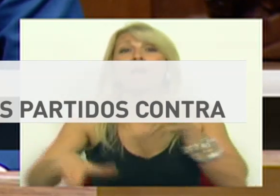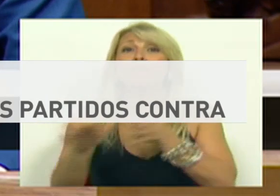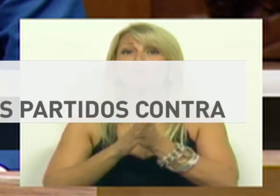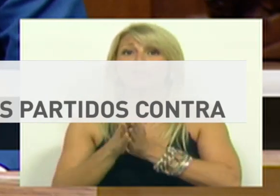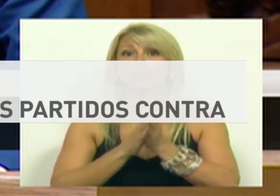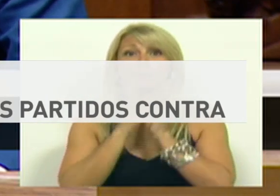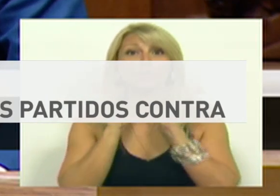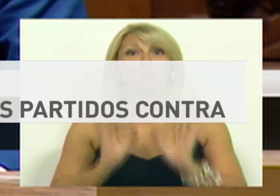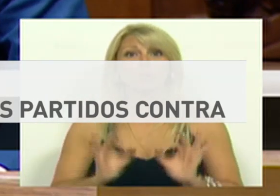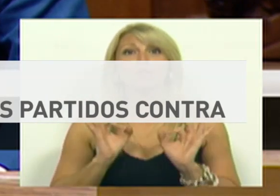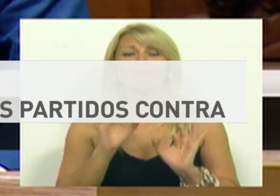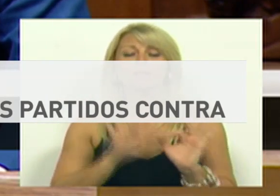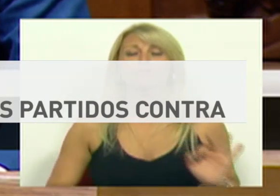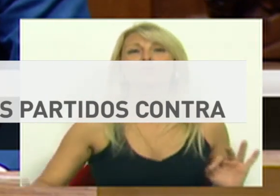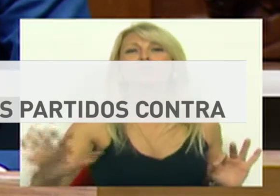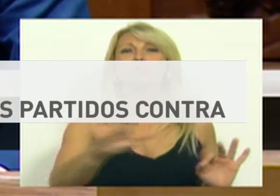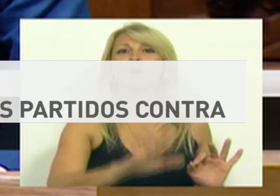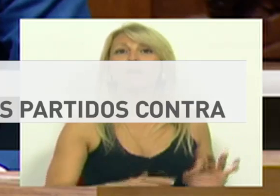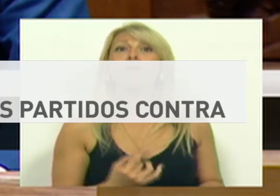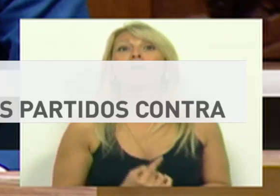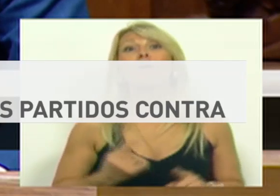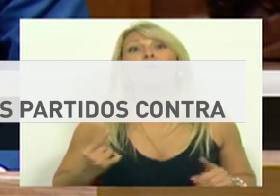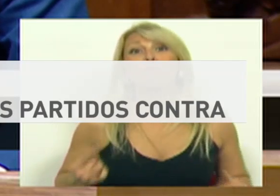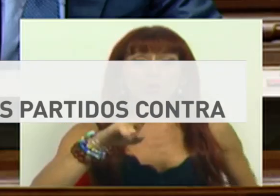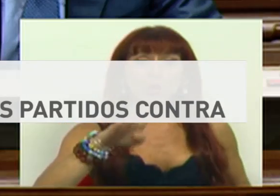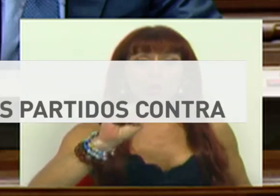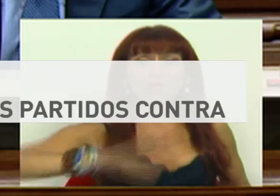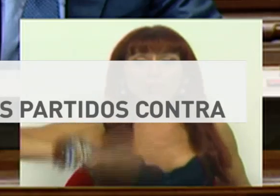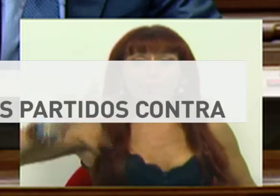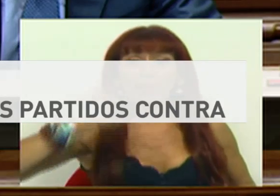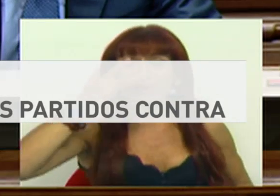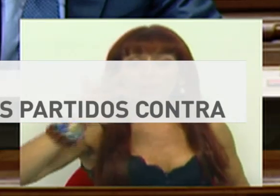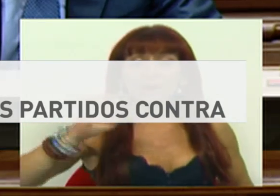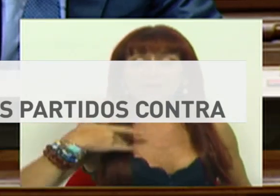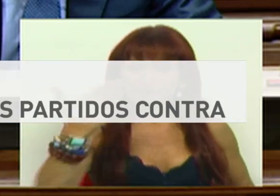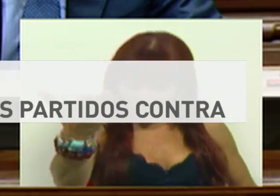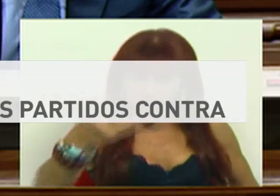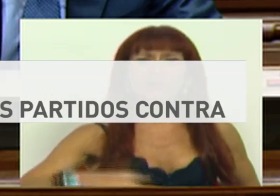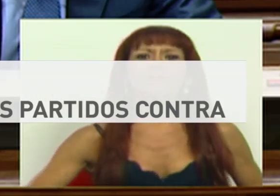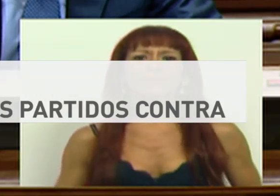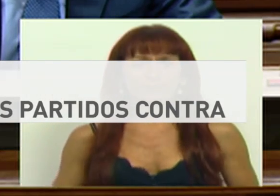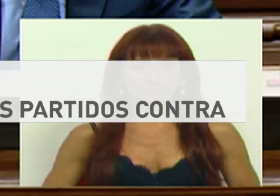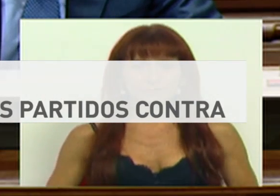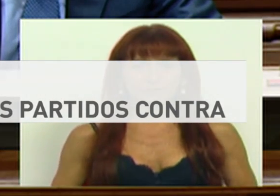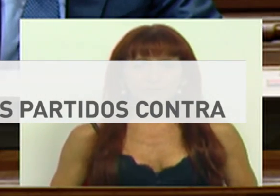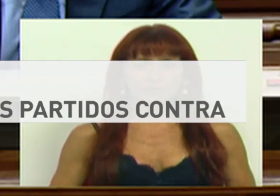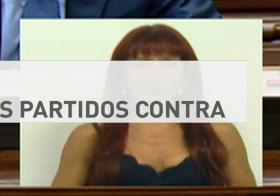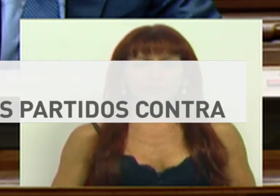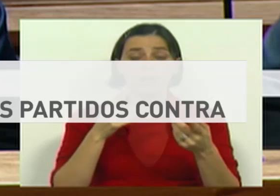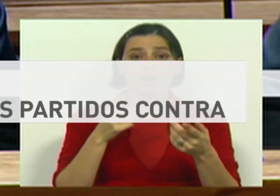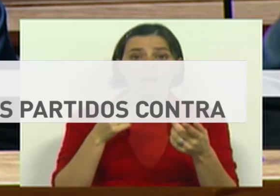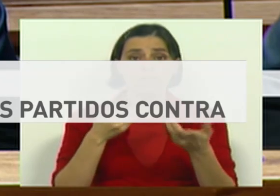cuidado esse espaço porque o bem que está em causa é um bem maior abertura do governo para tentar